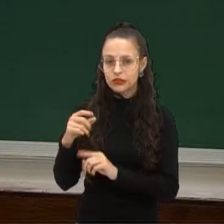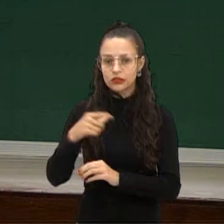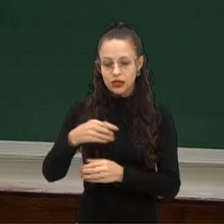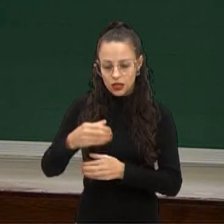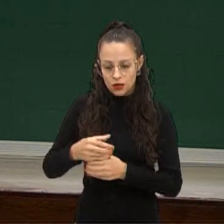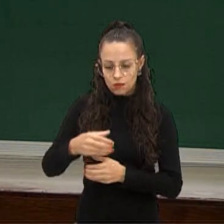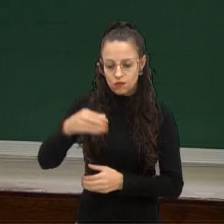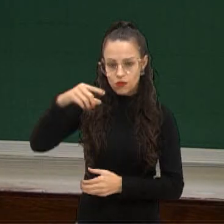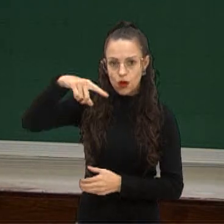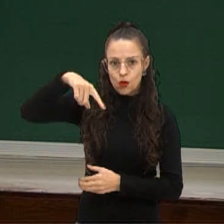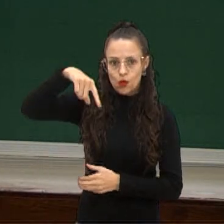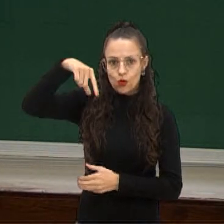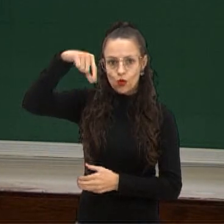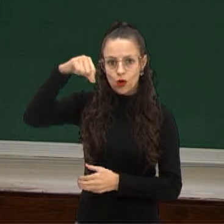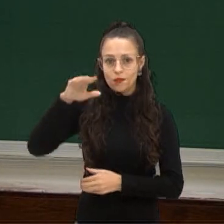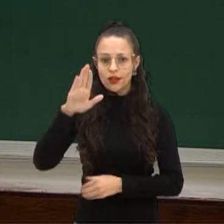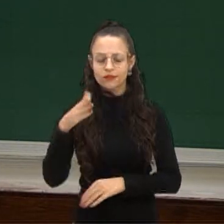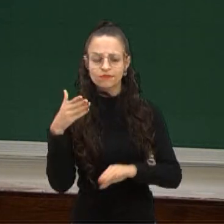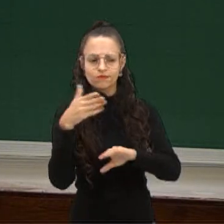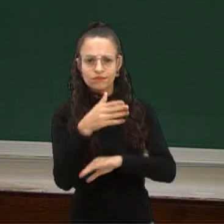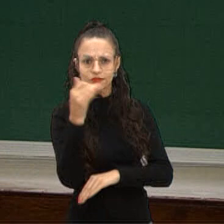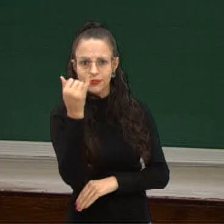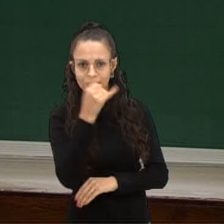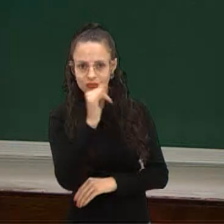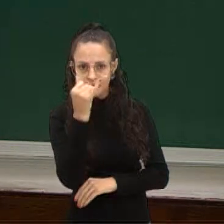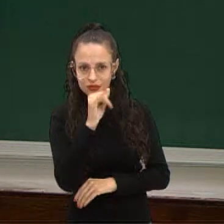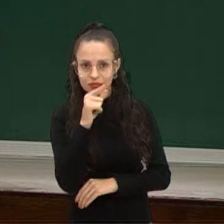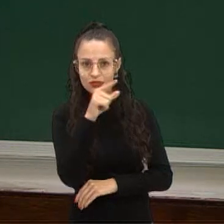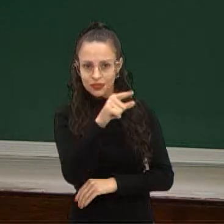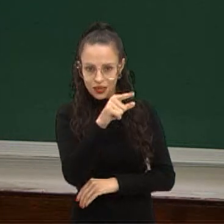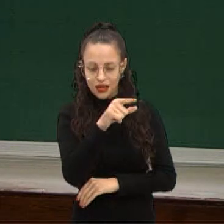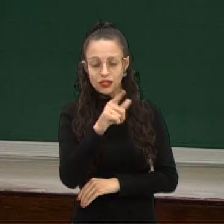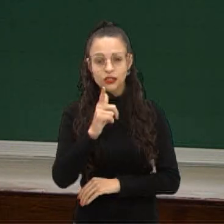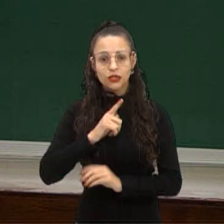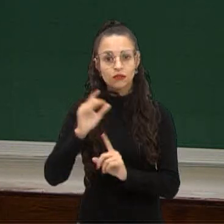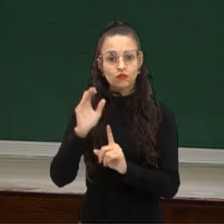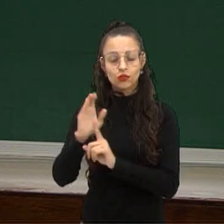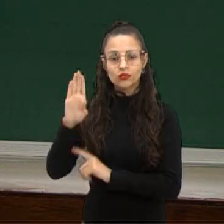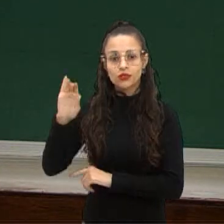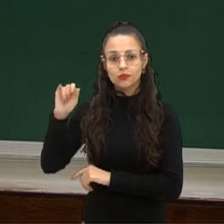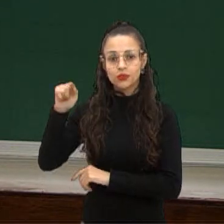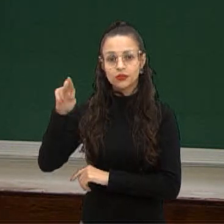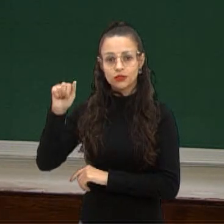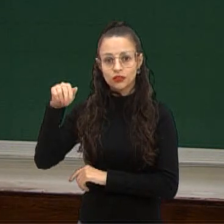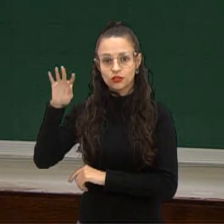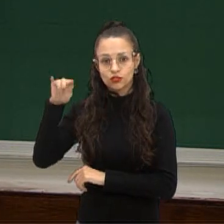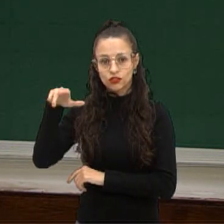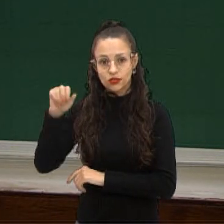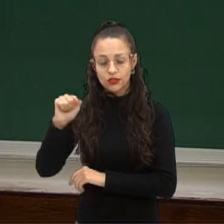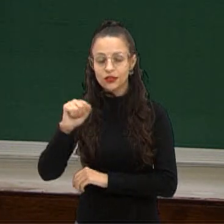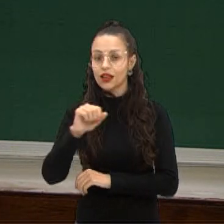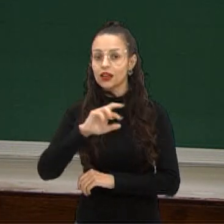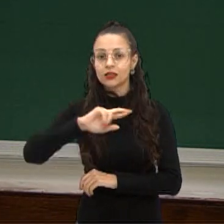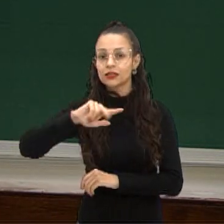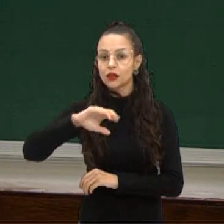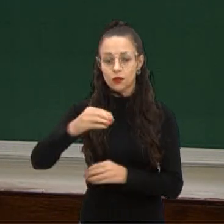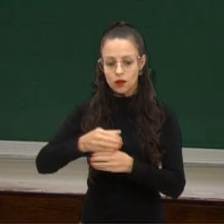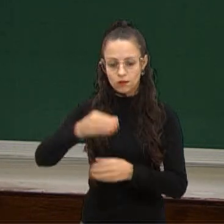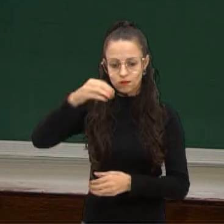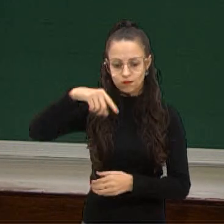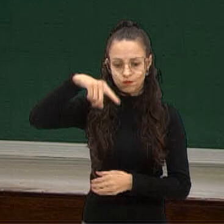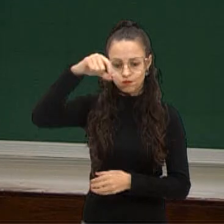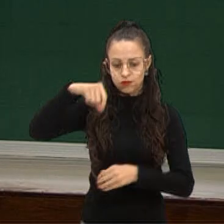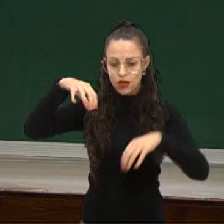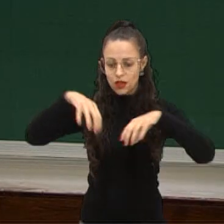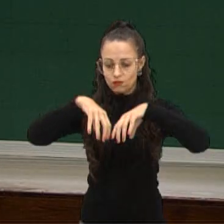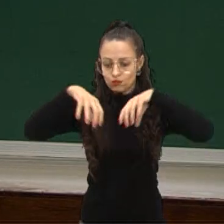vão ter a torre. Quando você vai para a Itália, lembra que a Itália tinha influência bizantina, ela, em vez de ter a torre, ela vai ter uma pequena cúpula. Então, vamos